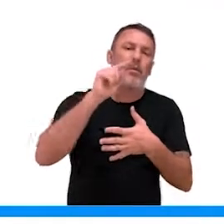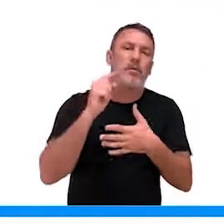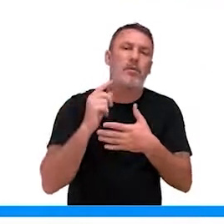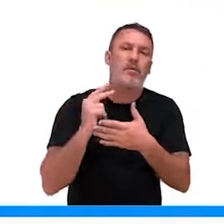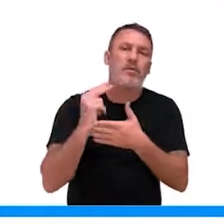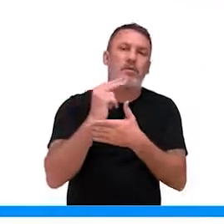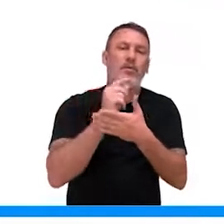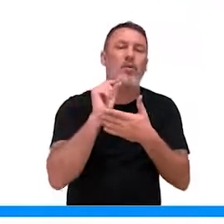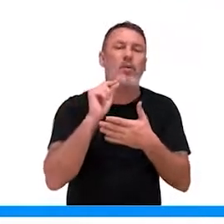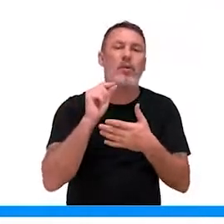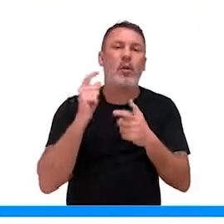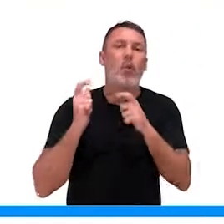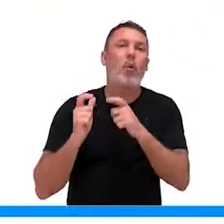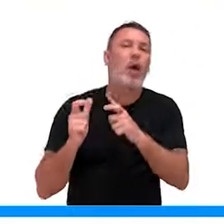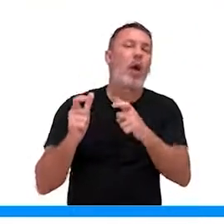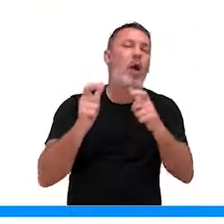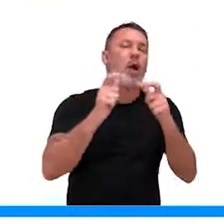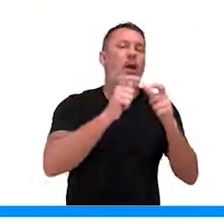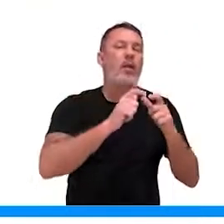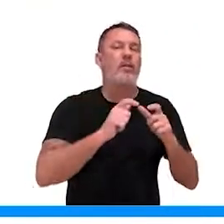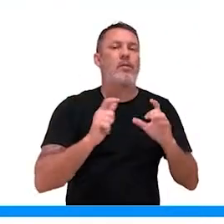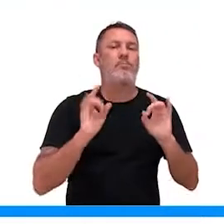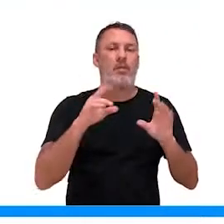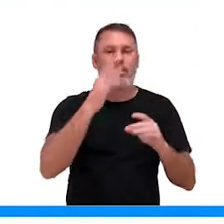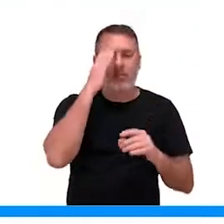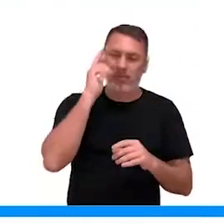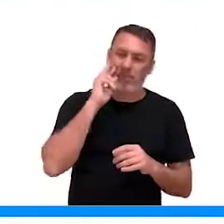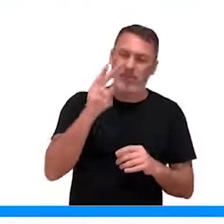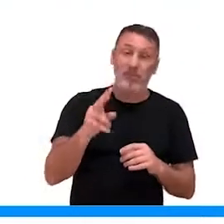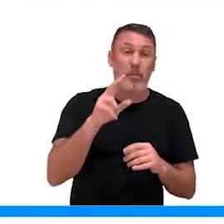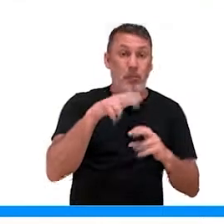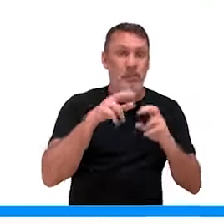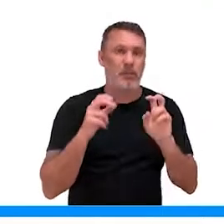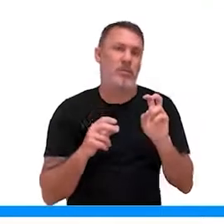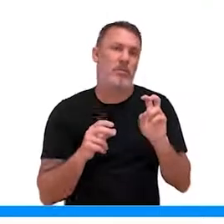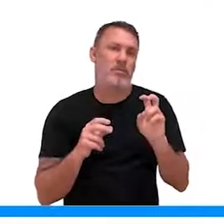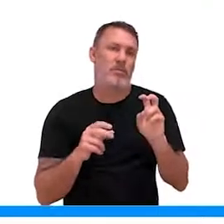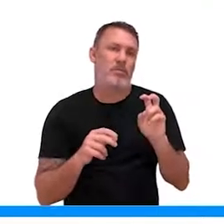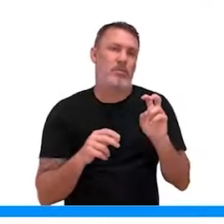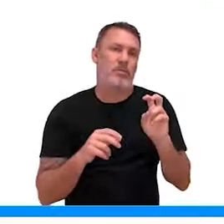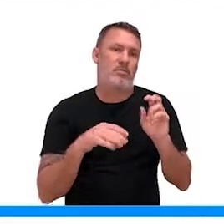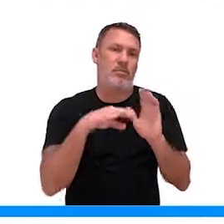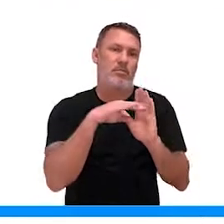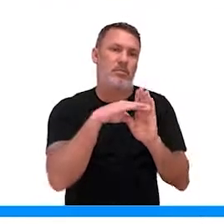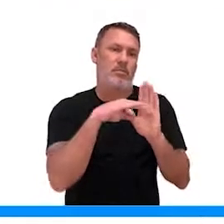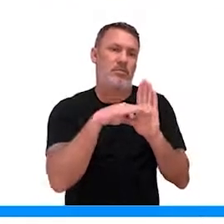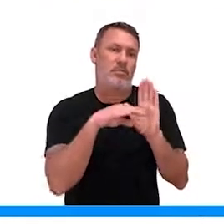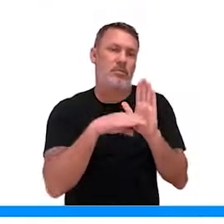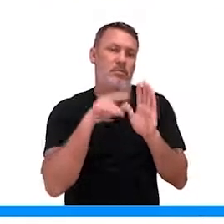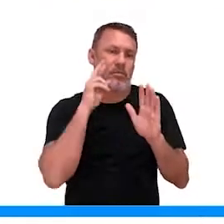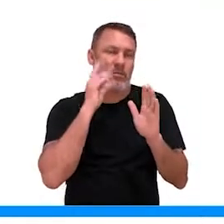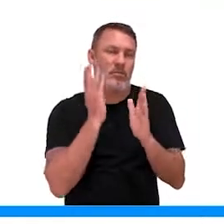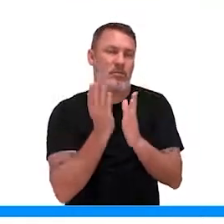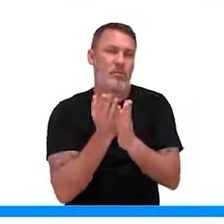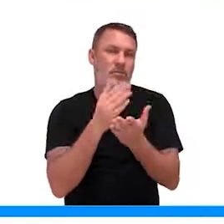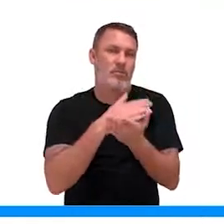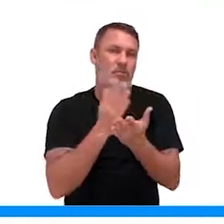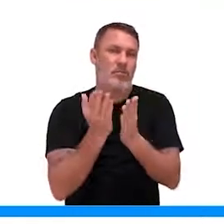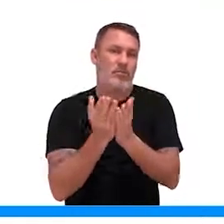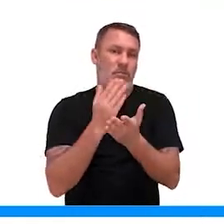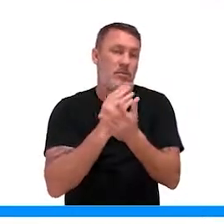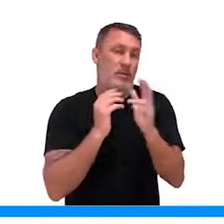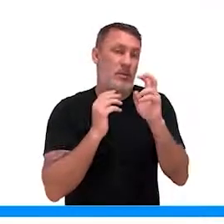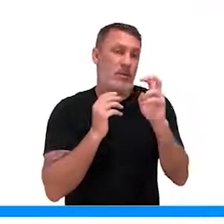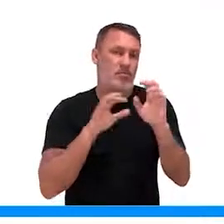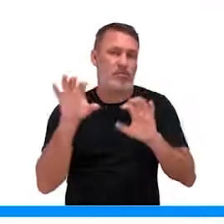dessas regiões. Então, por isso que você tem a definição de 5, né? E, claro, essa direção e essa base aí,